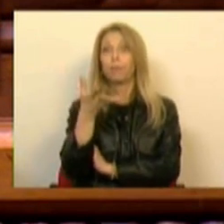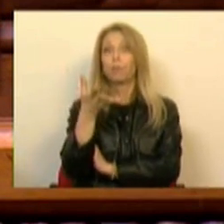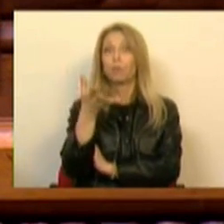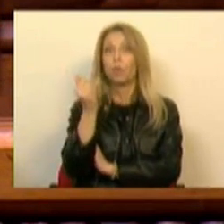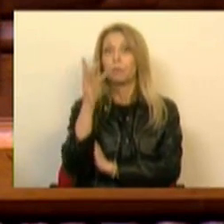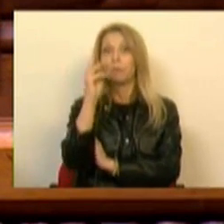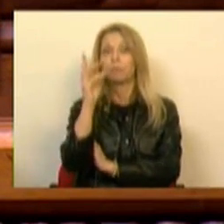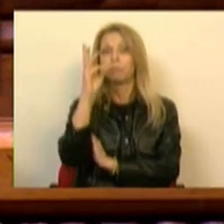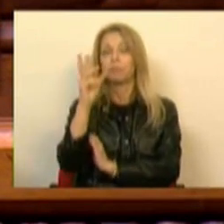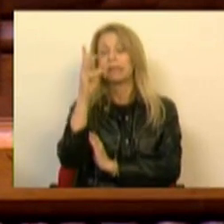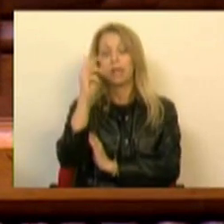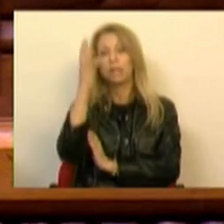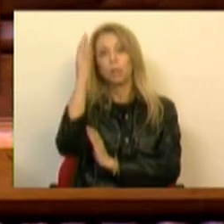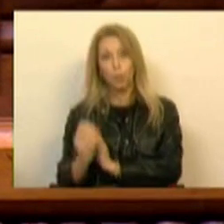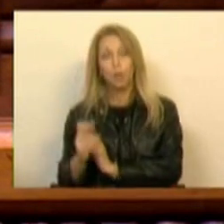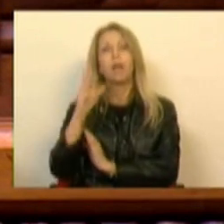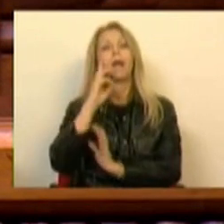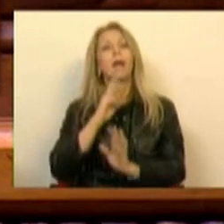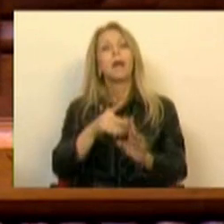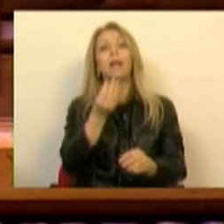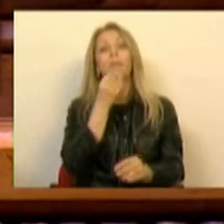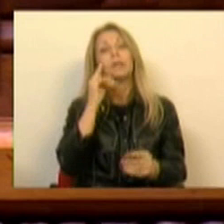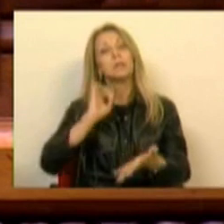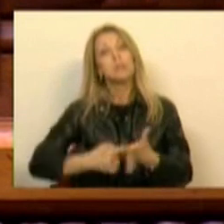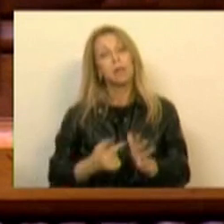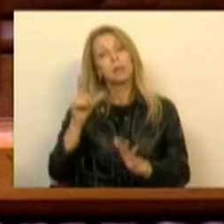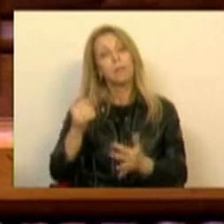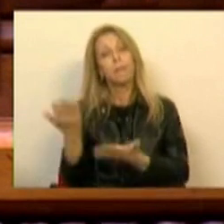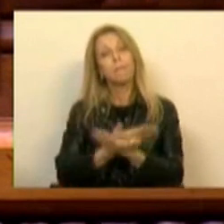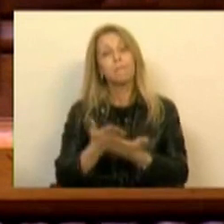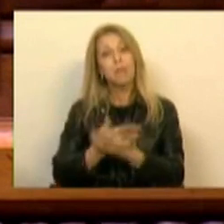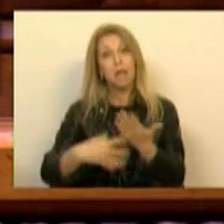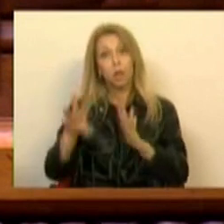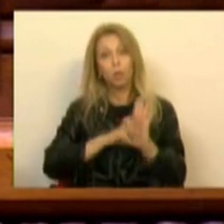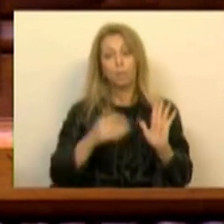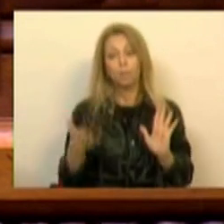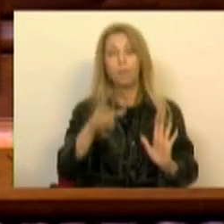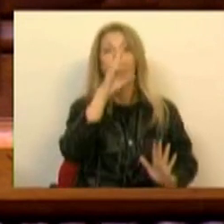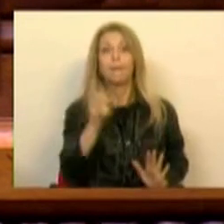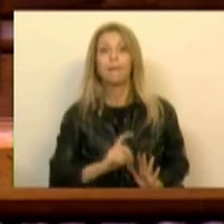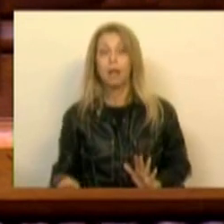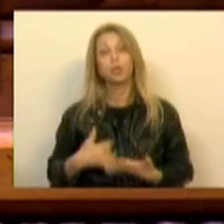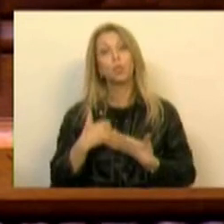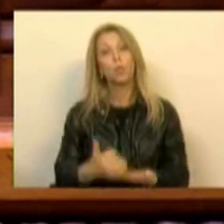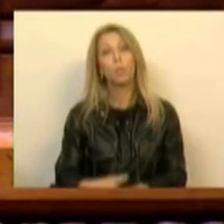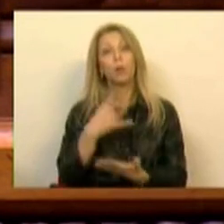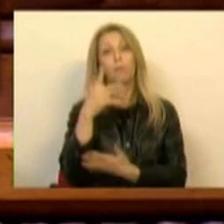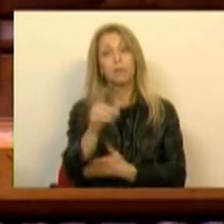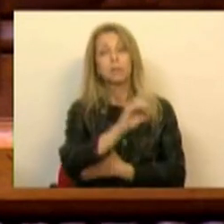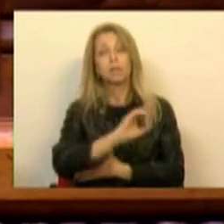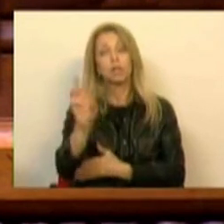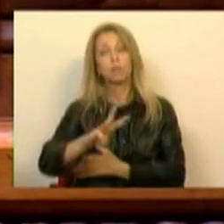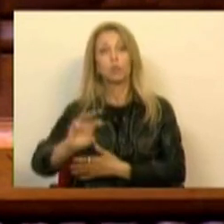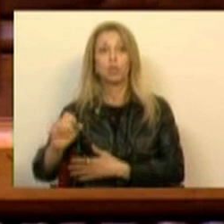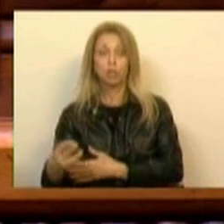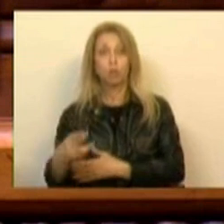eletricidade. Permitiu-se a transição para o mercado regulado de gás e os apoios às empresas totalizaram um montante de 1.600 milhões de euros. Introduziu-se